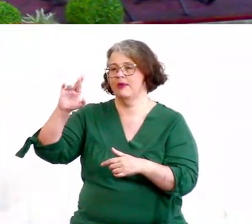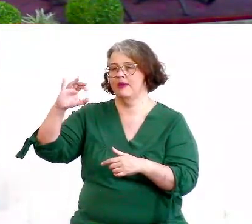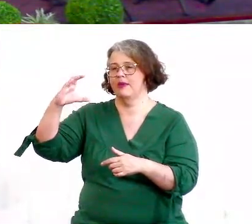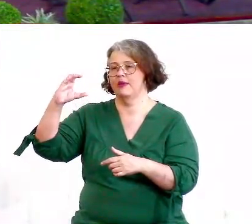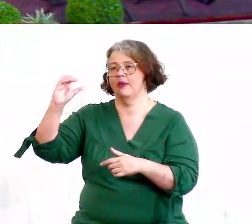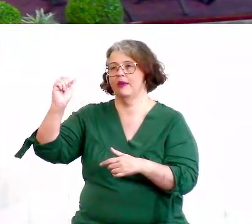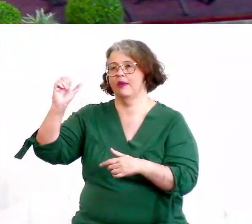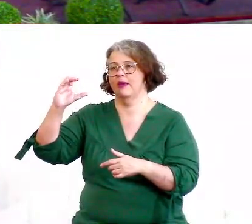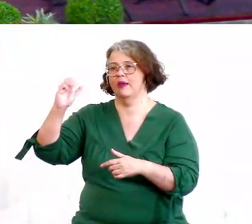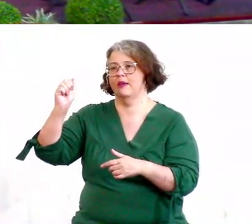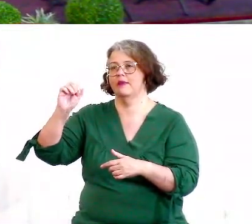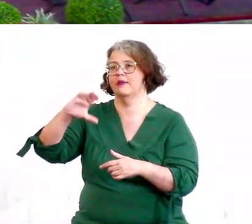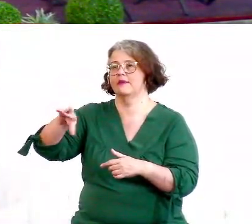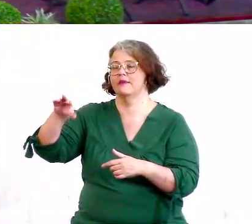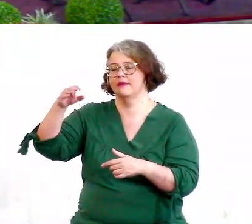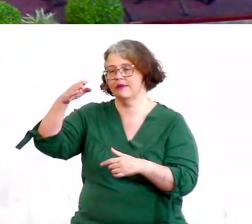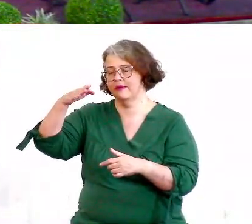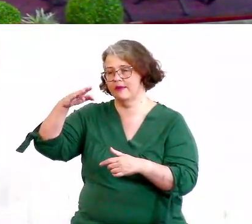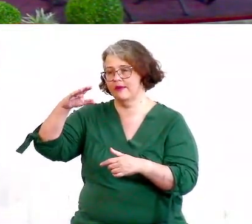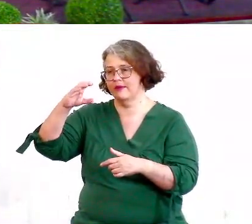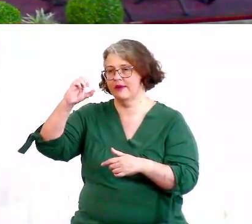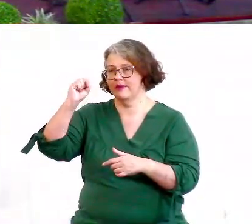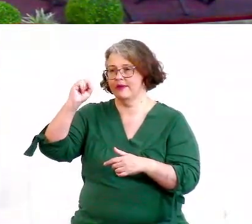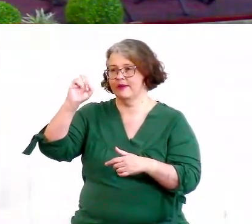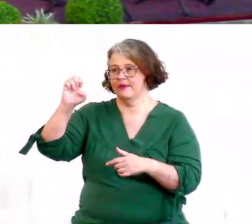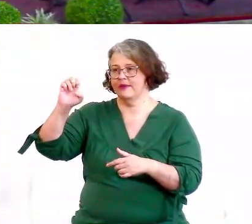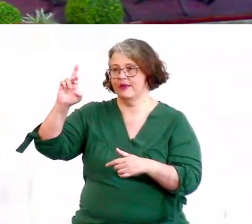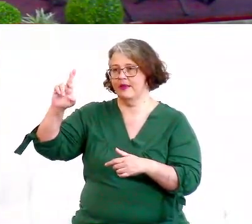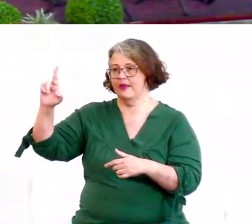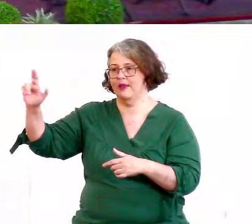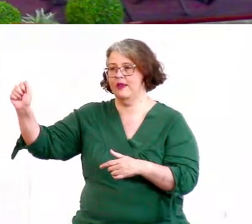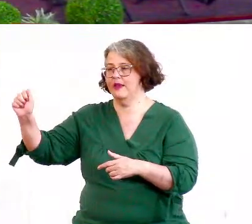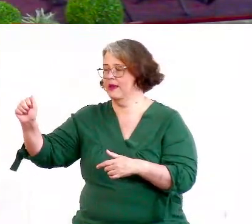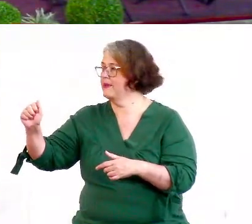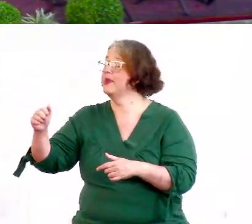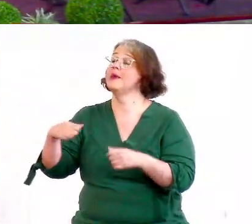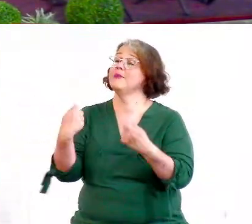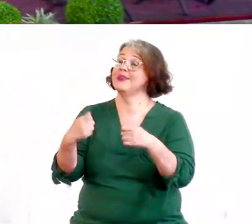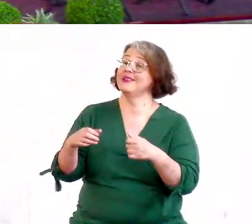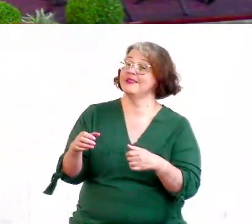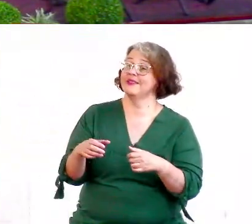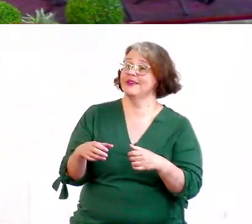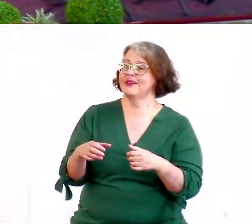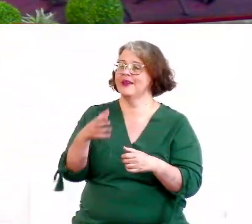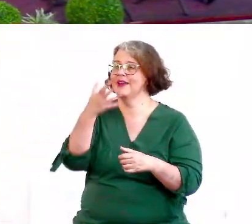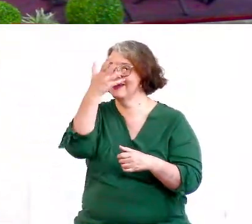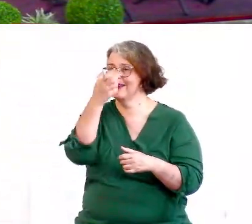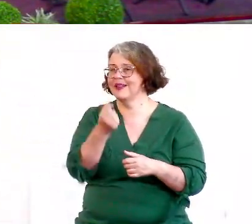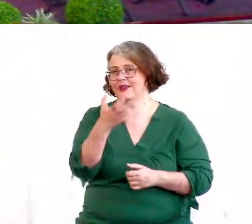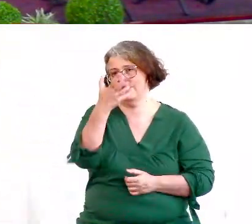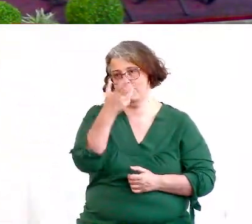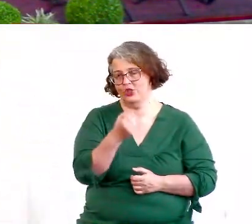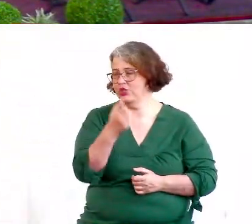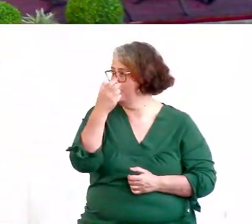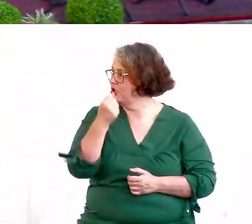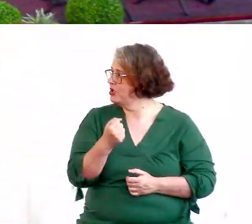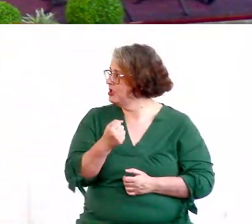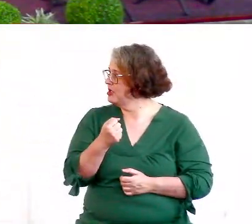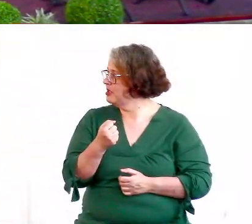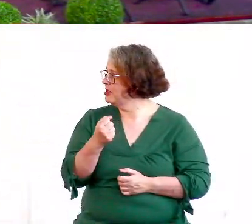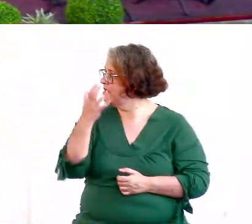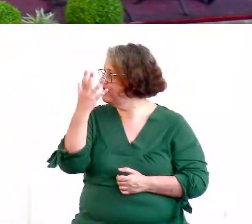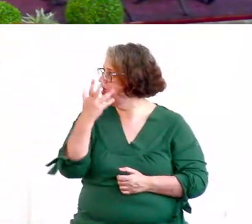fazendo arrecadação ou em dinheiro ou trazendo insumos para cá. Só que eu vou deixar bem claro, por